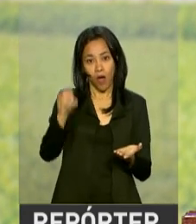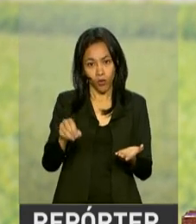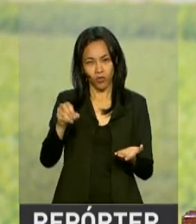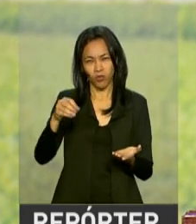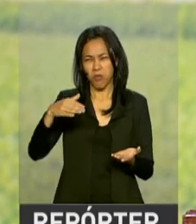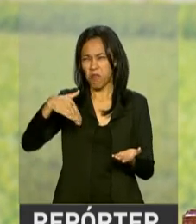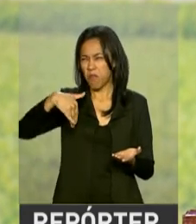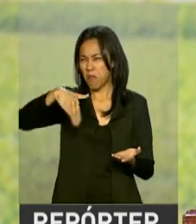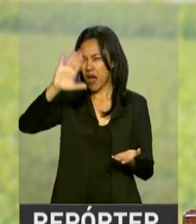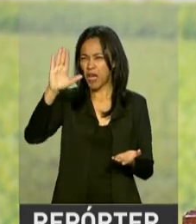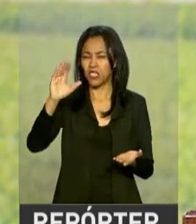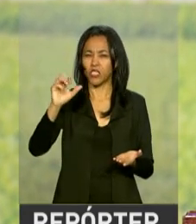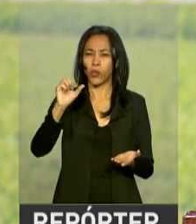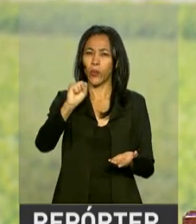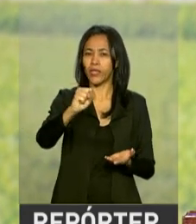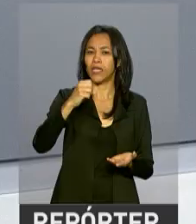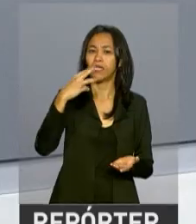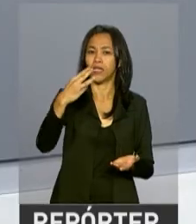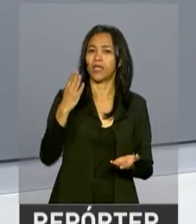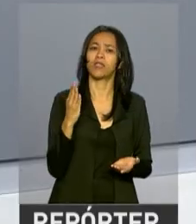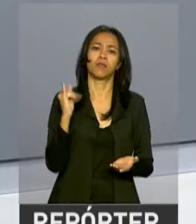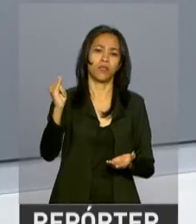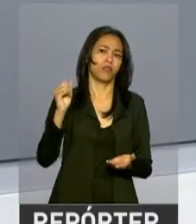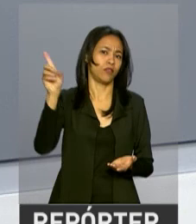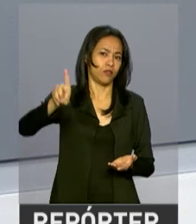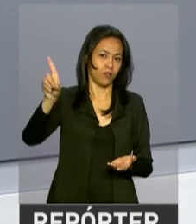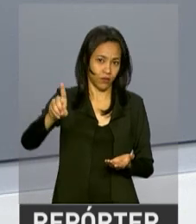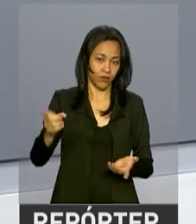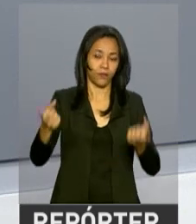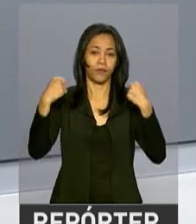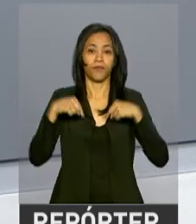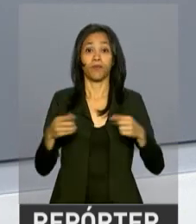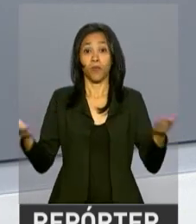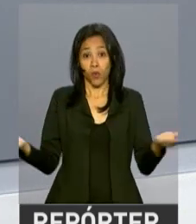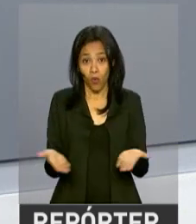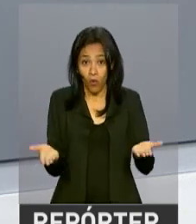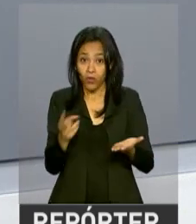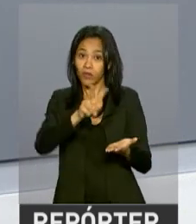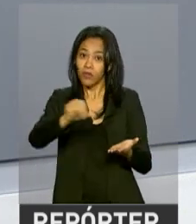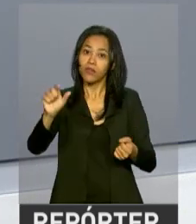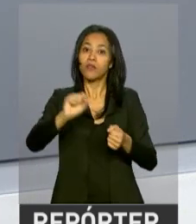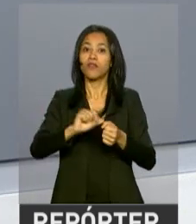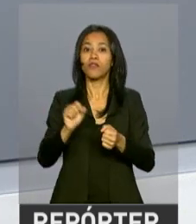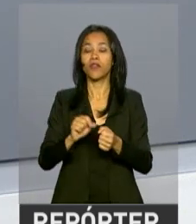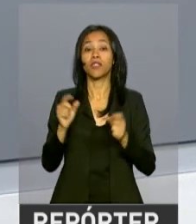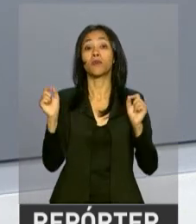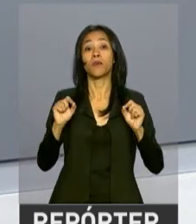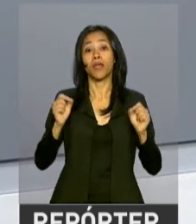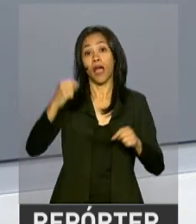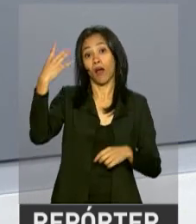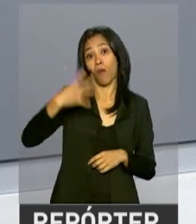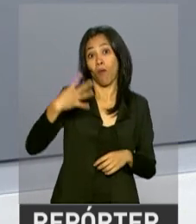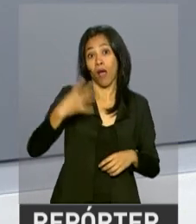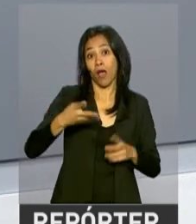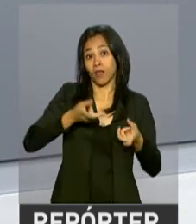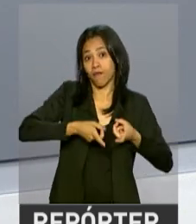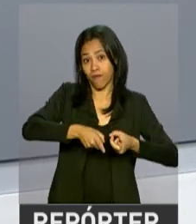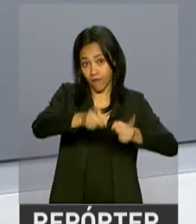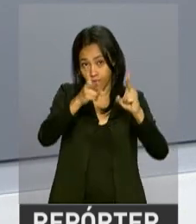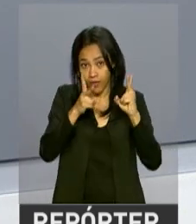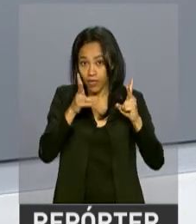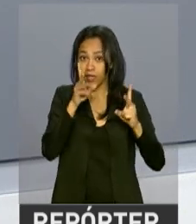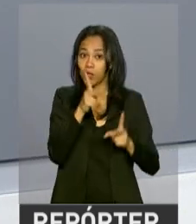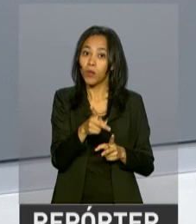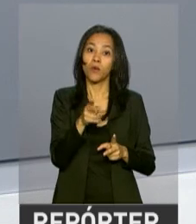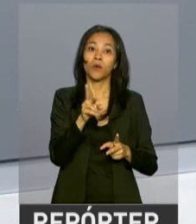83 bilhões de dólares e será realizada hoje a quarta rodada de partilha da produção do pré sal